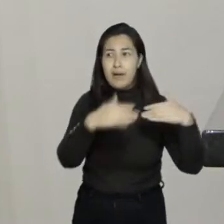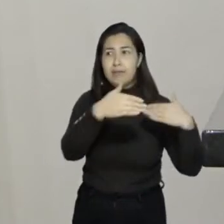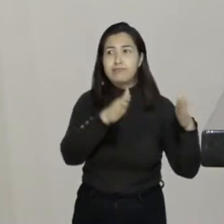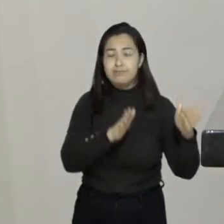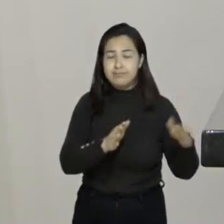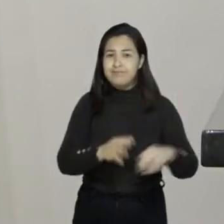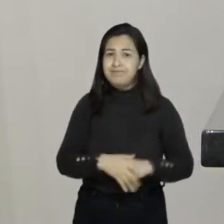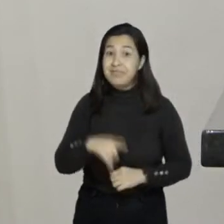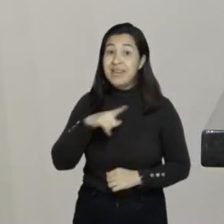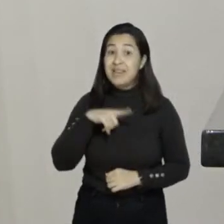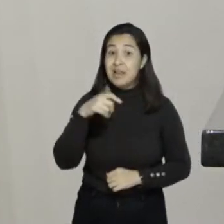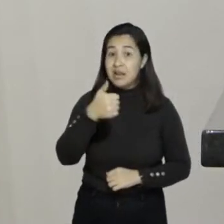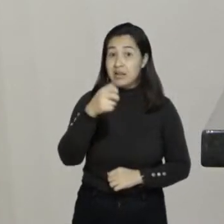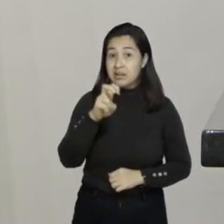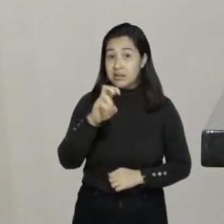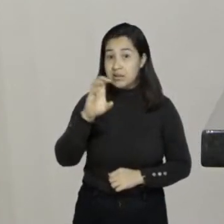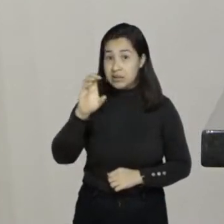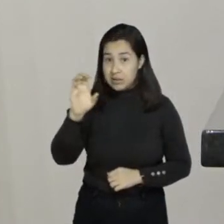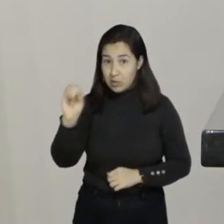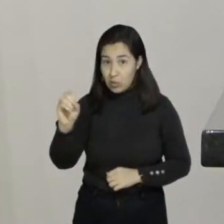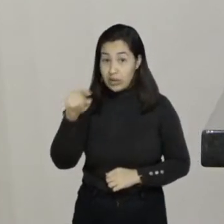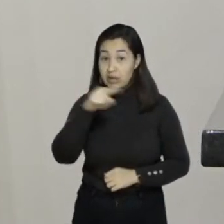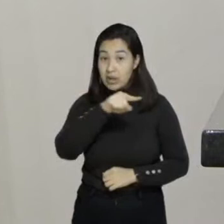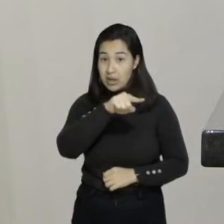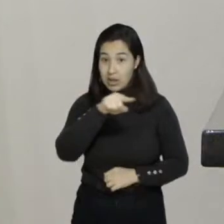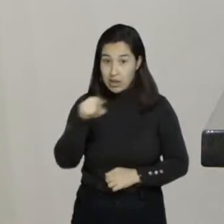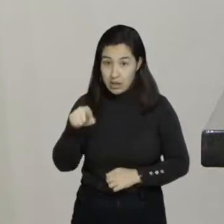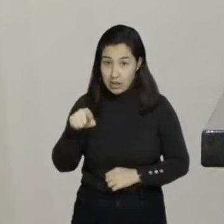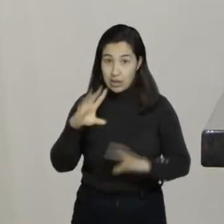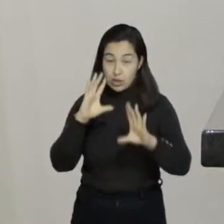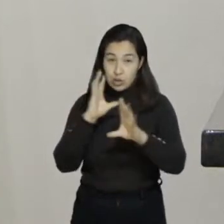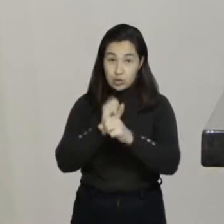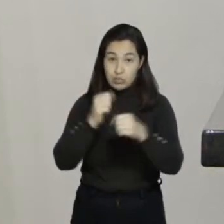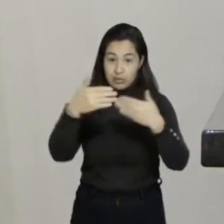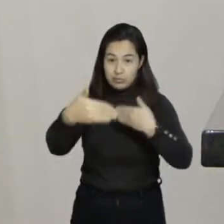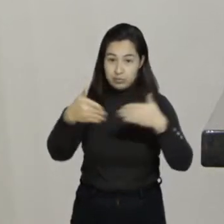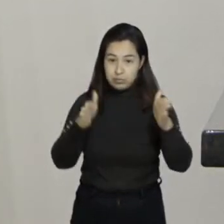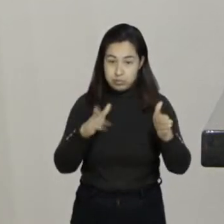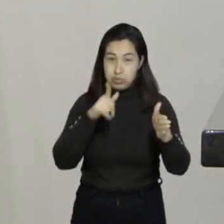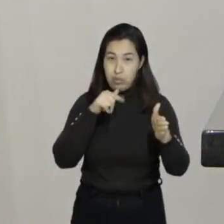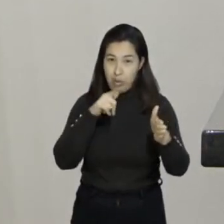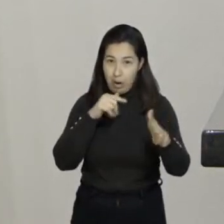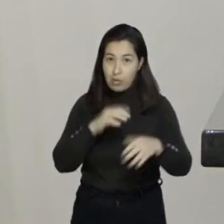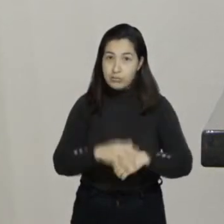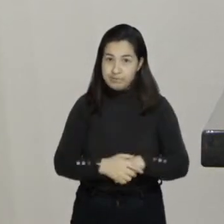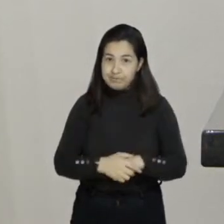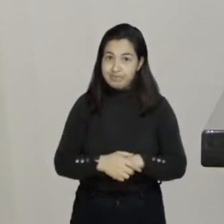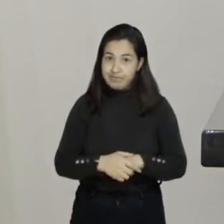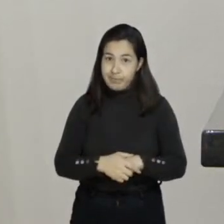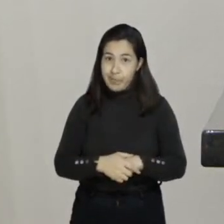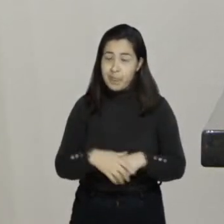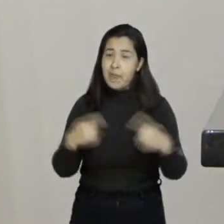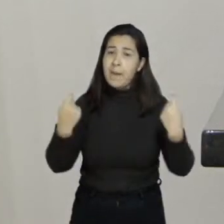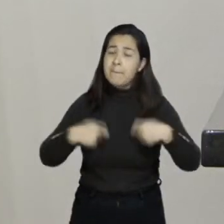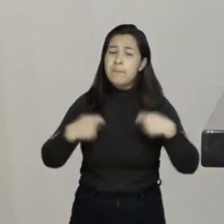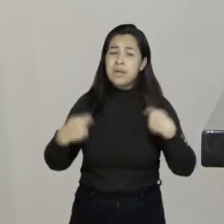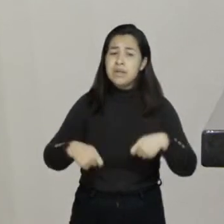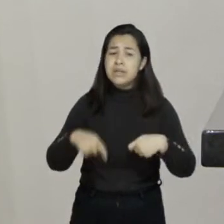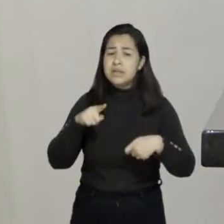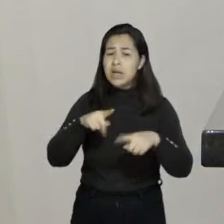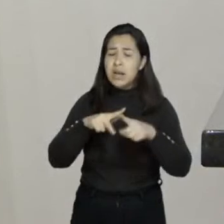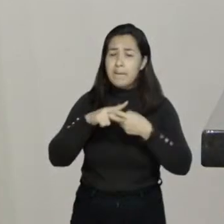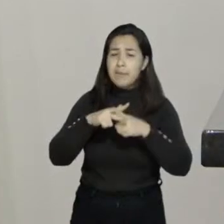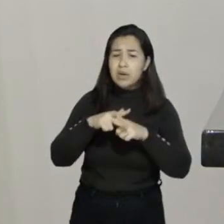dessas caixas d'águas espalhadas pelo Estado ainda e é necessário que a gente Entenda como que está sendo feita a manutenção